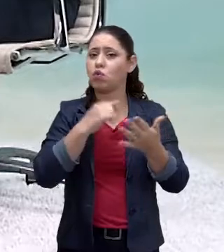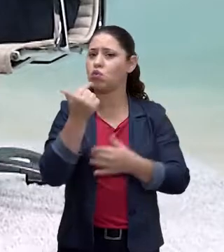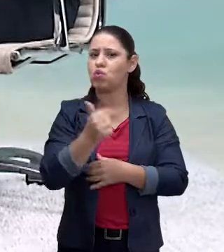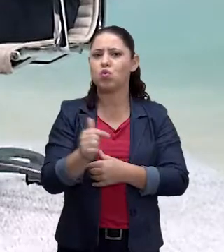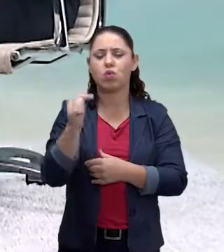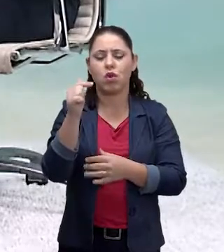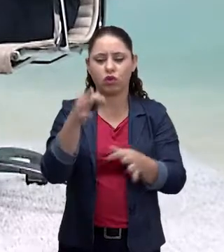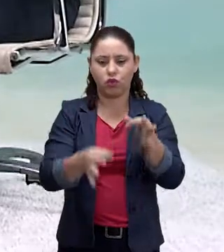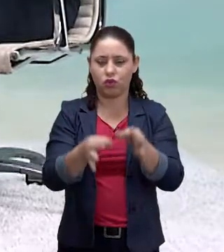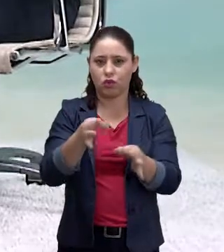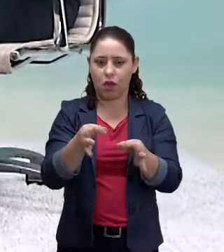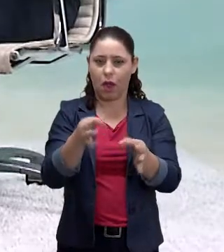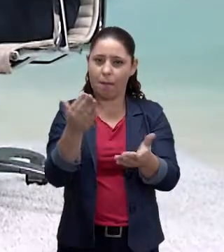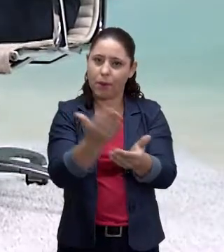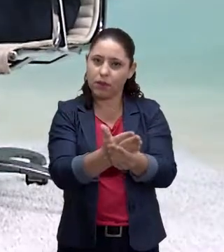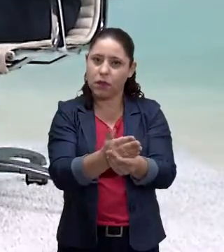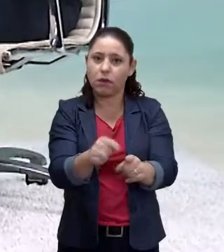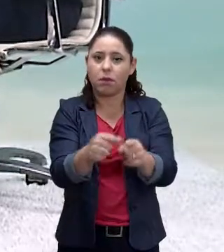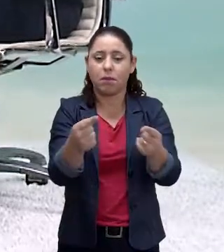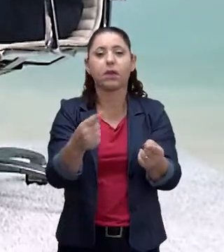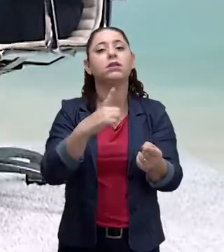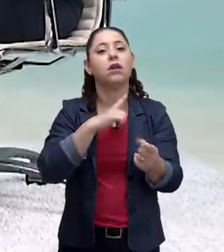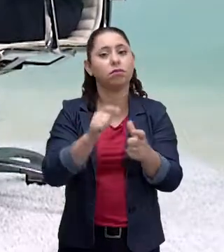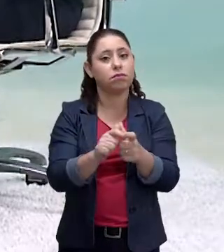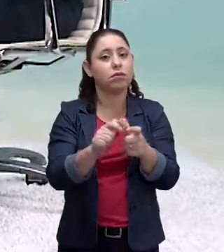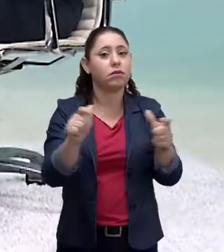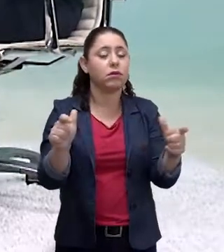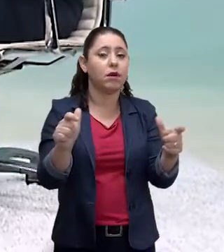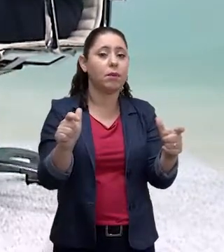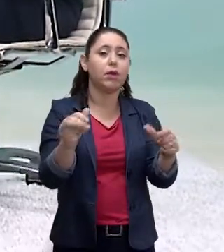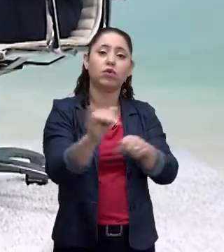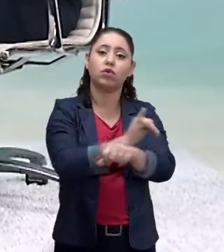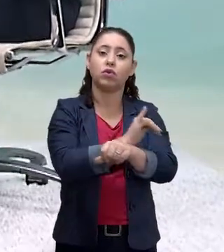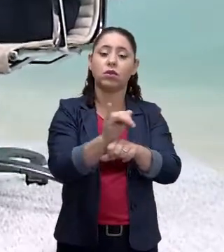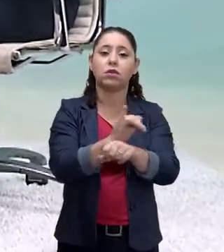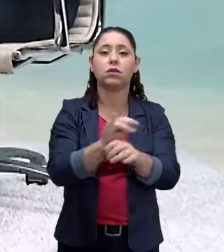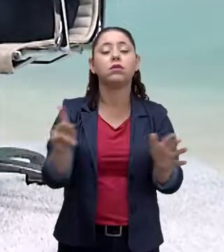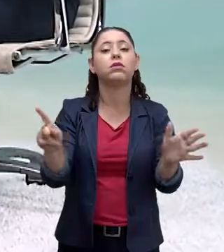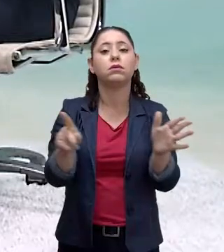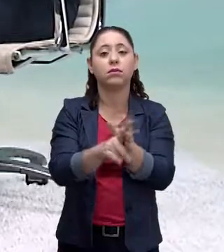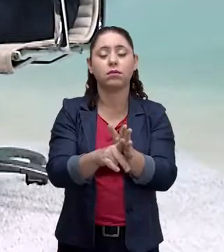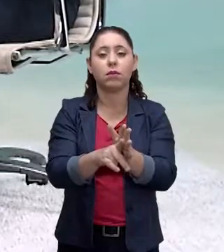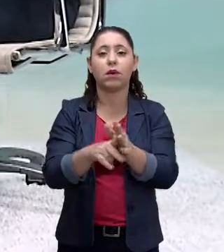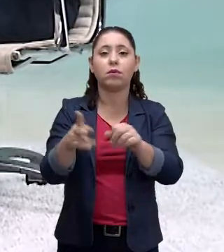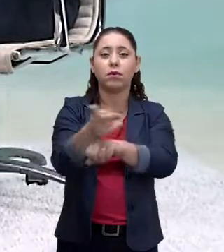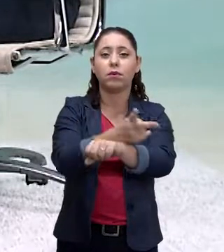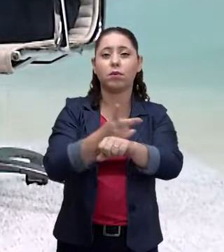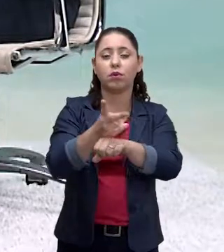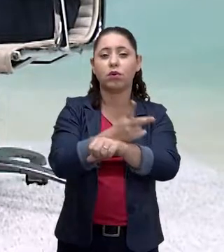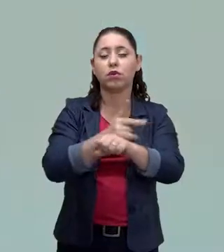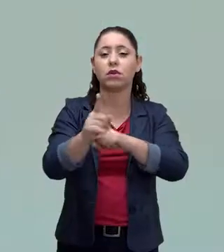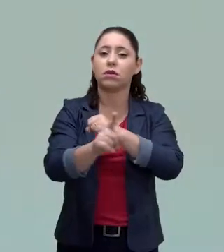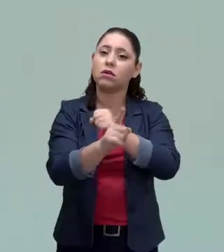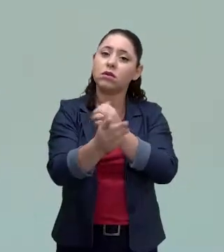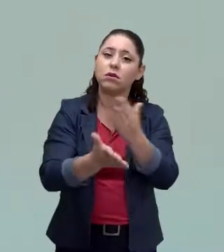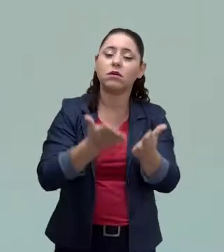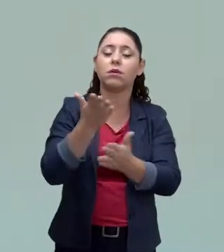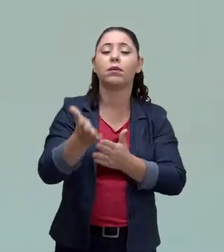tanta judicialização nesse sentido, mas houve sim um aumento de ações de busca de